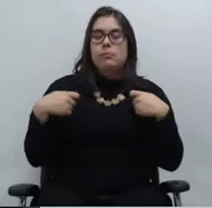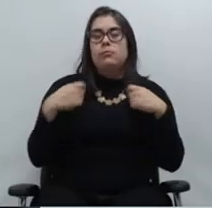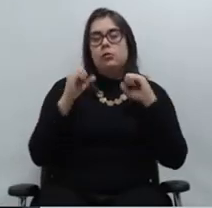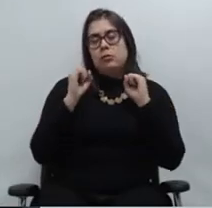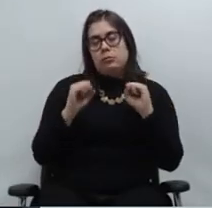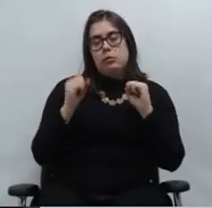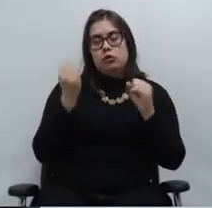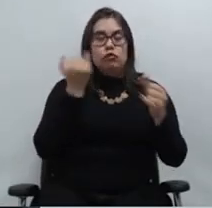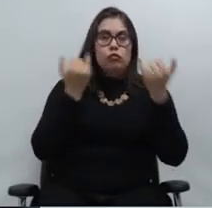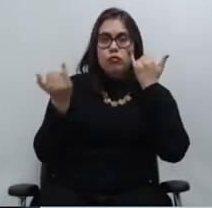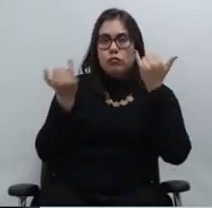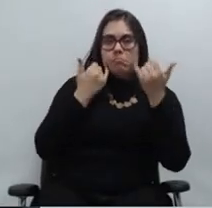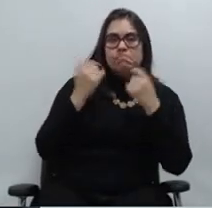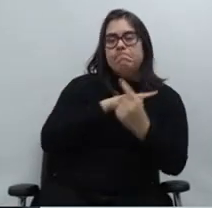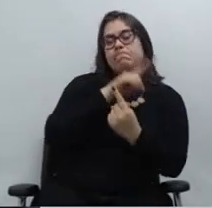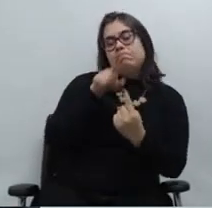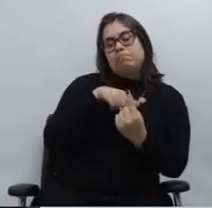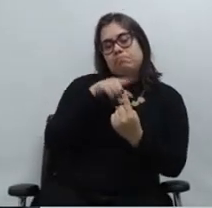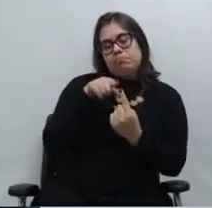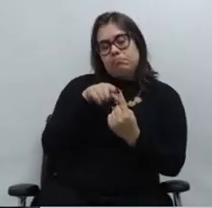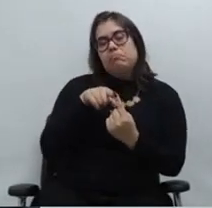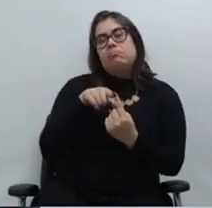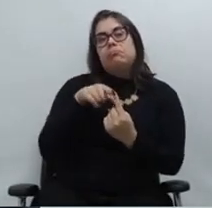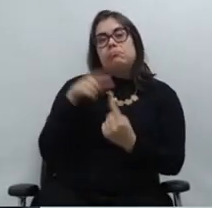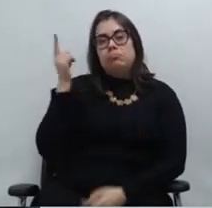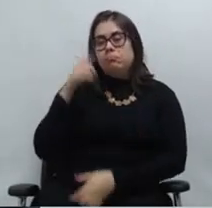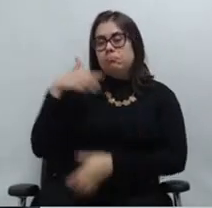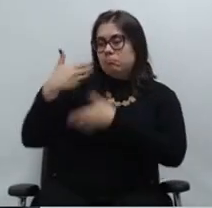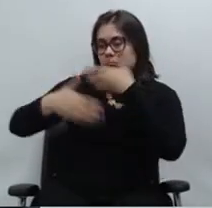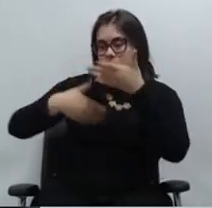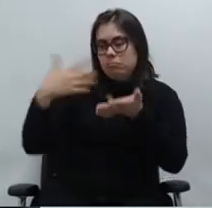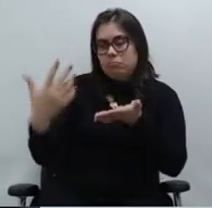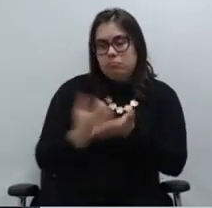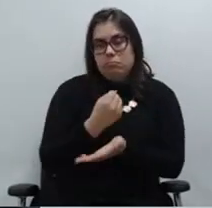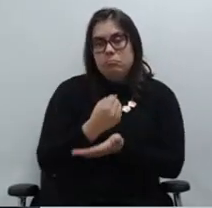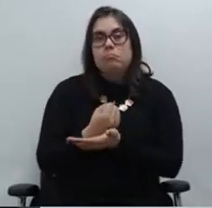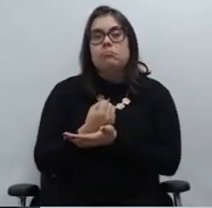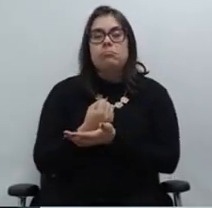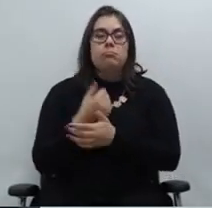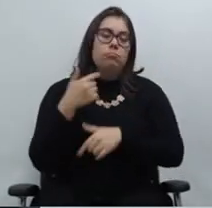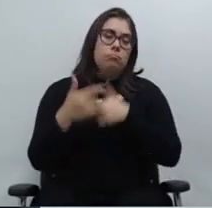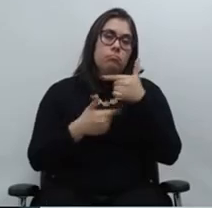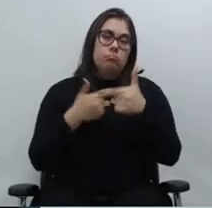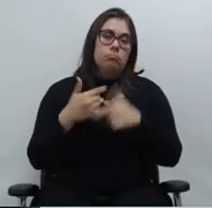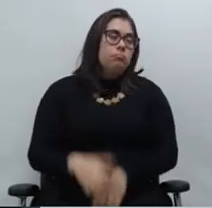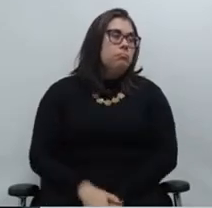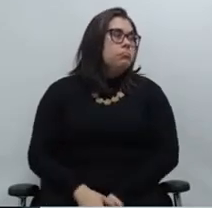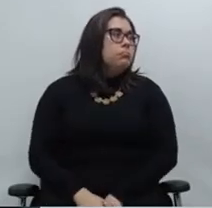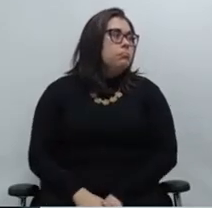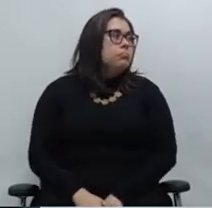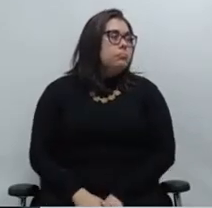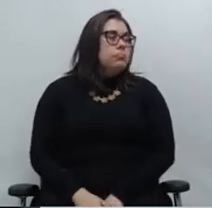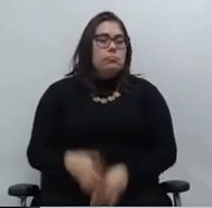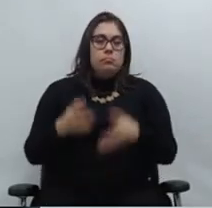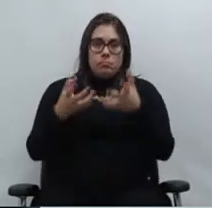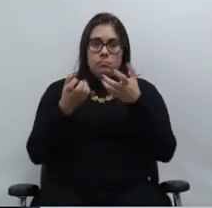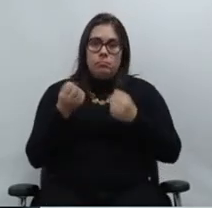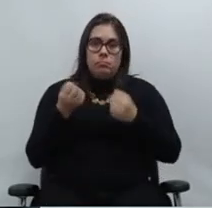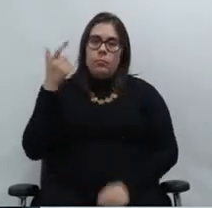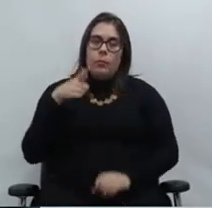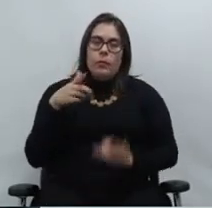possam informar de forma objetiva os avanços da instituição na execução do plano de atuação. Para acolhimento de